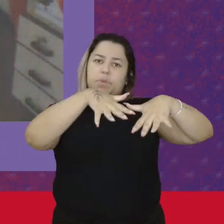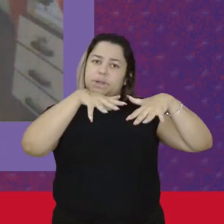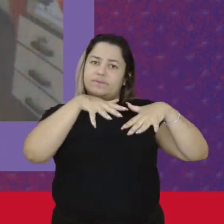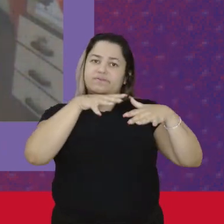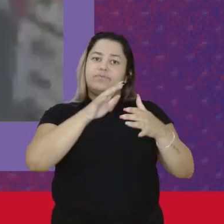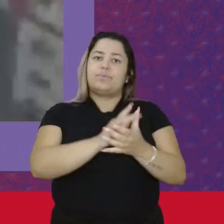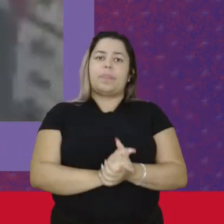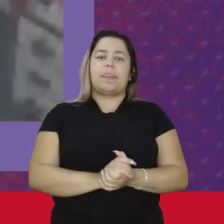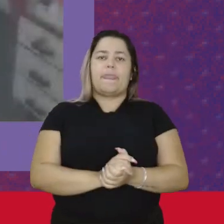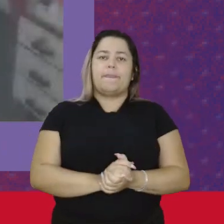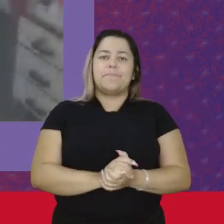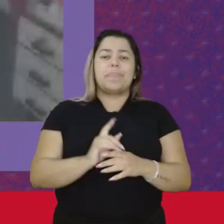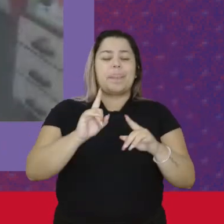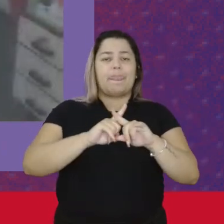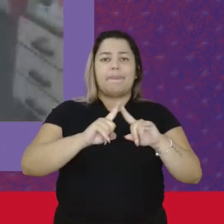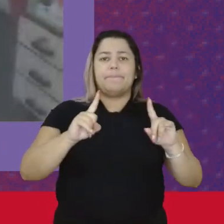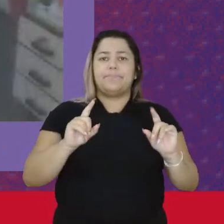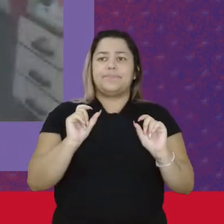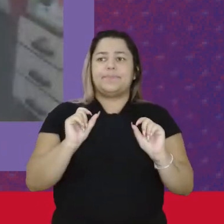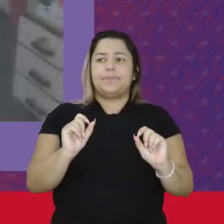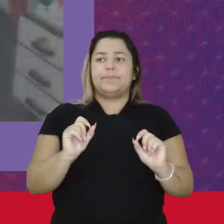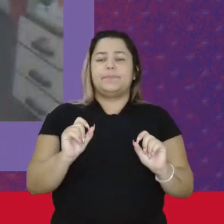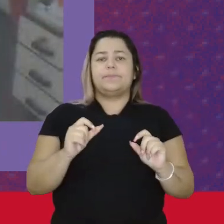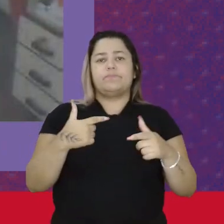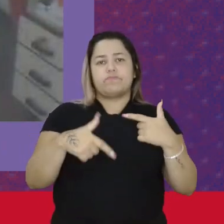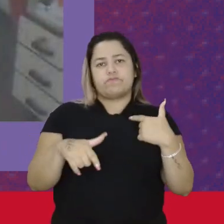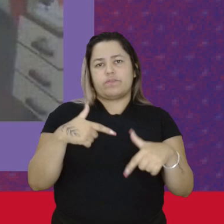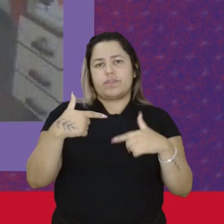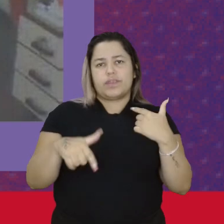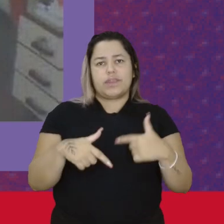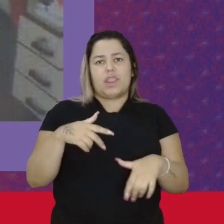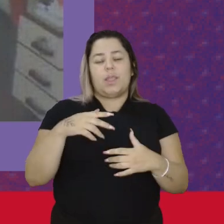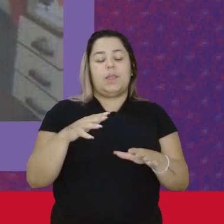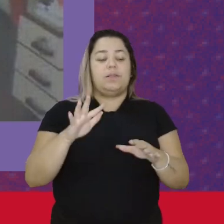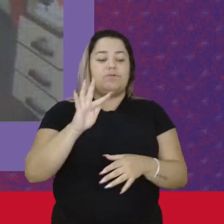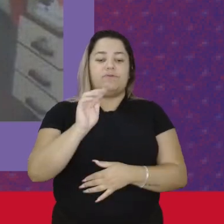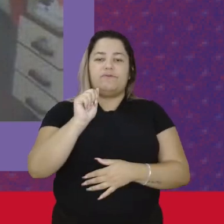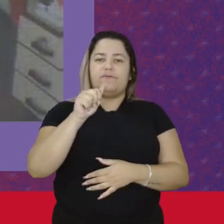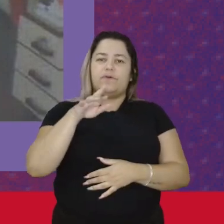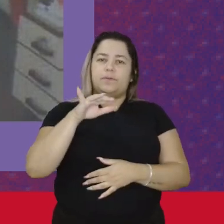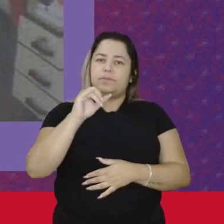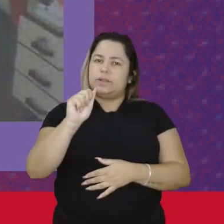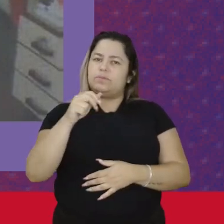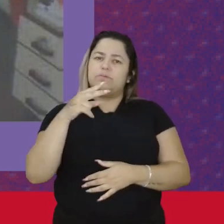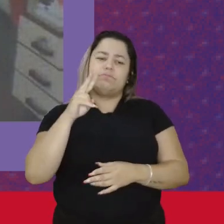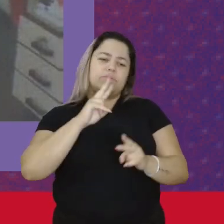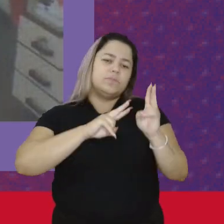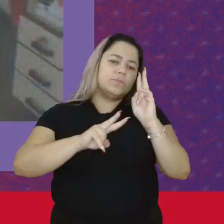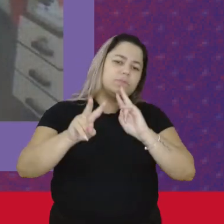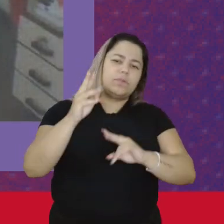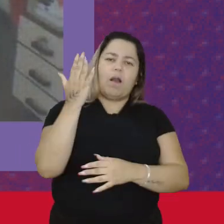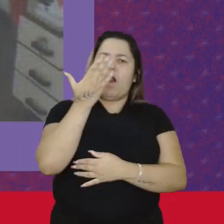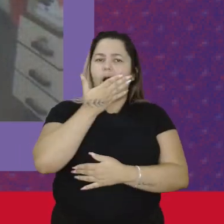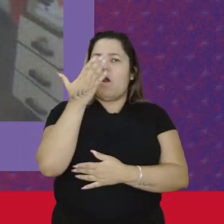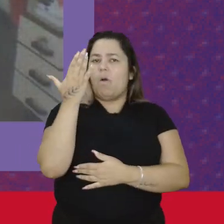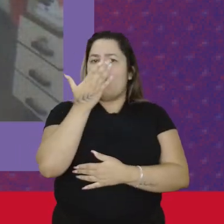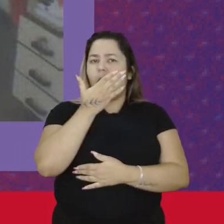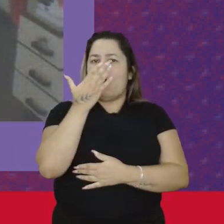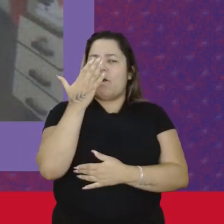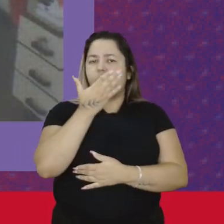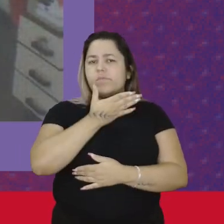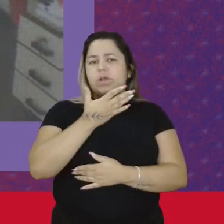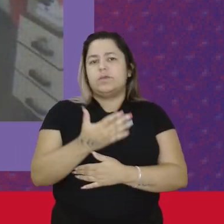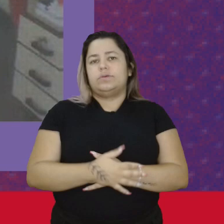né? Mas as trabalhadoras de fábricas, eu não vejo nenhuma